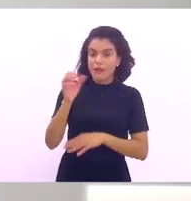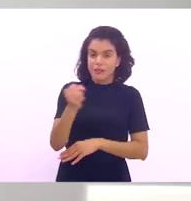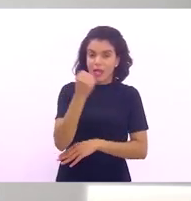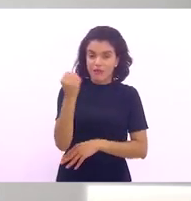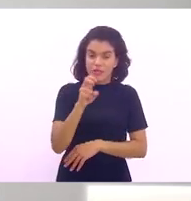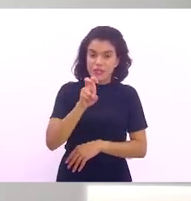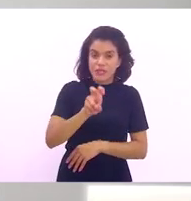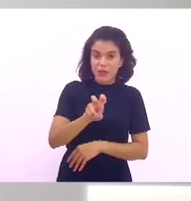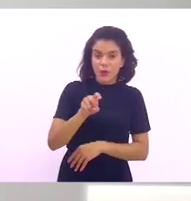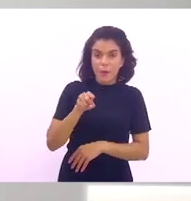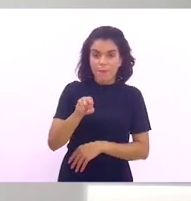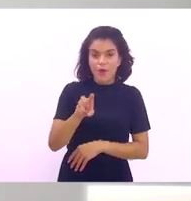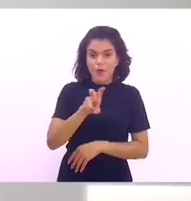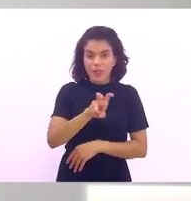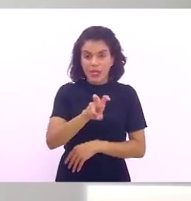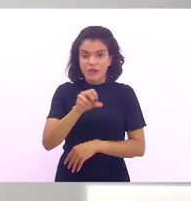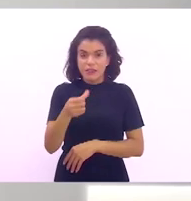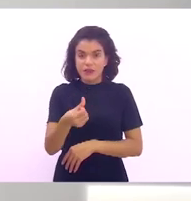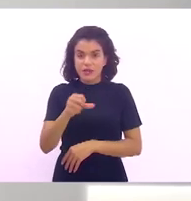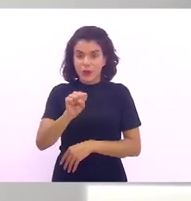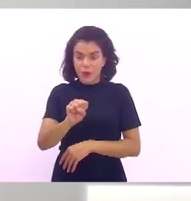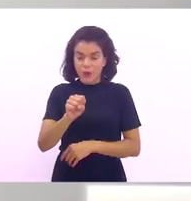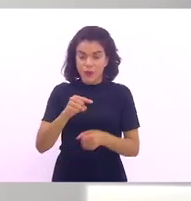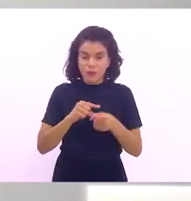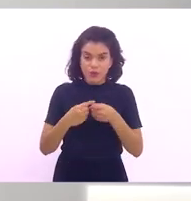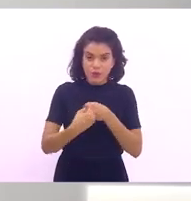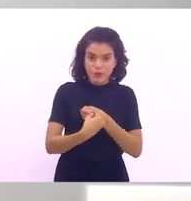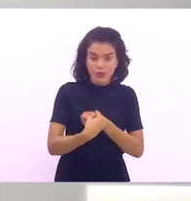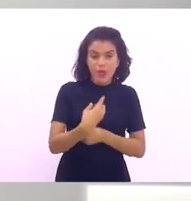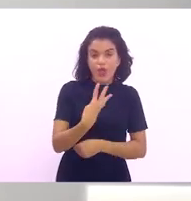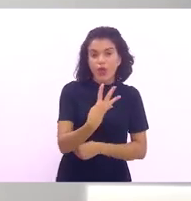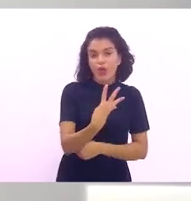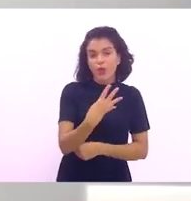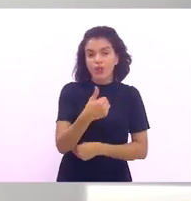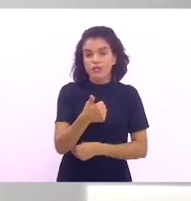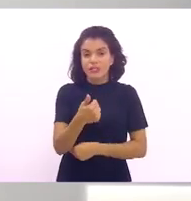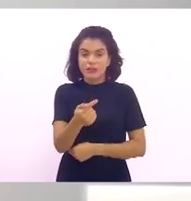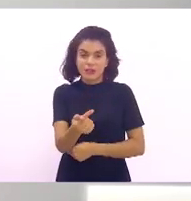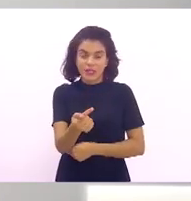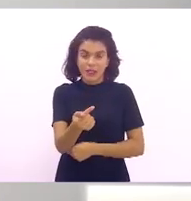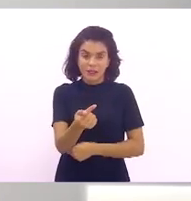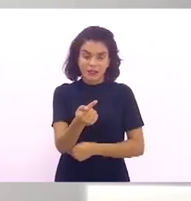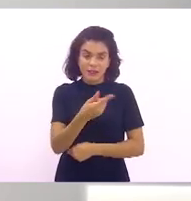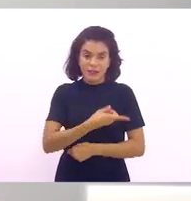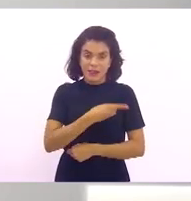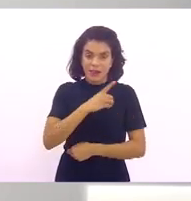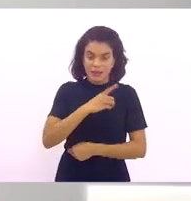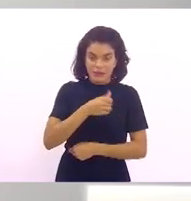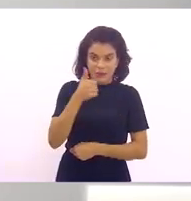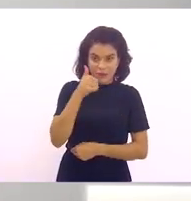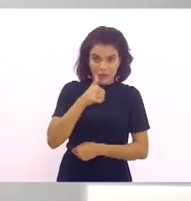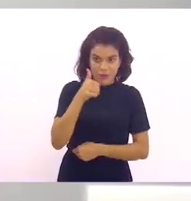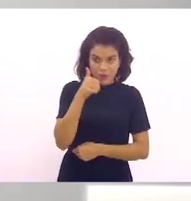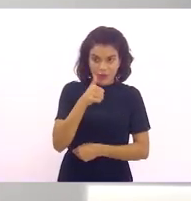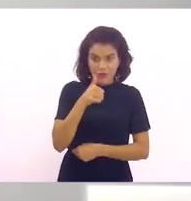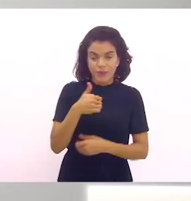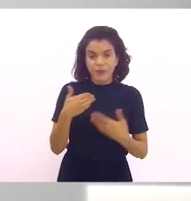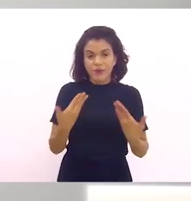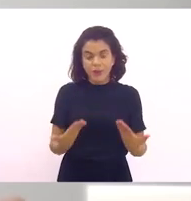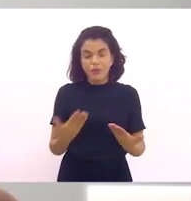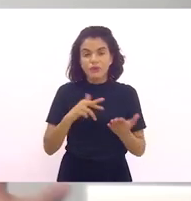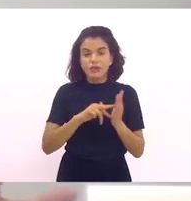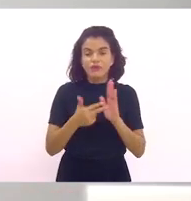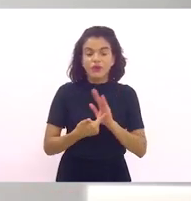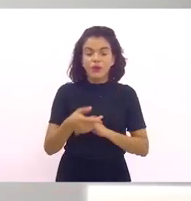temos 5.568 municípios e 417 de anos então o Estado